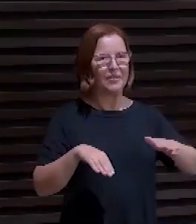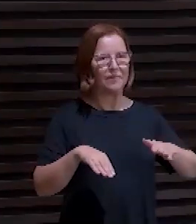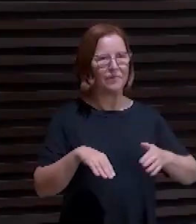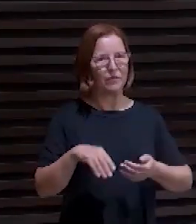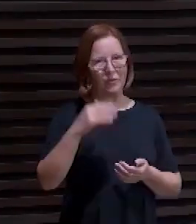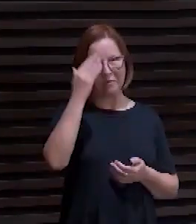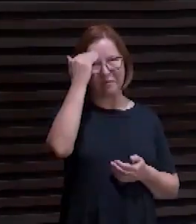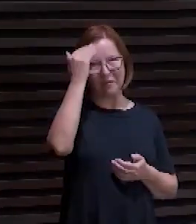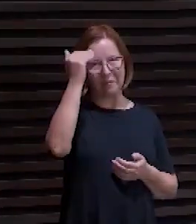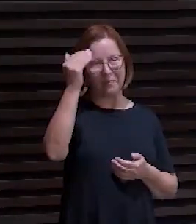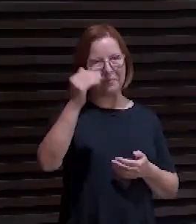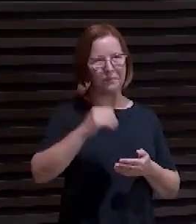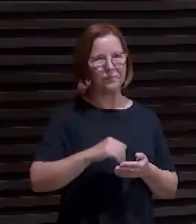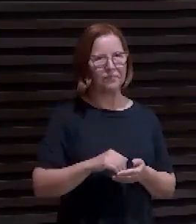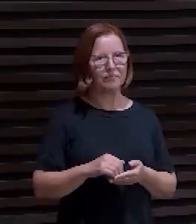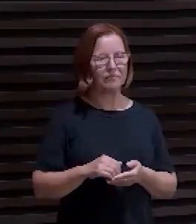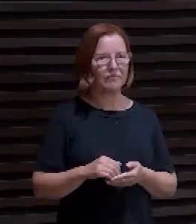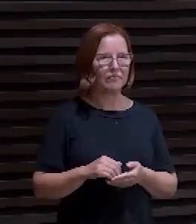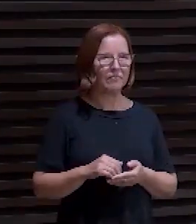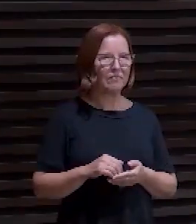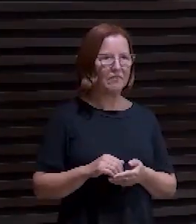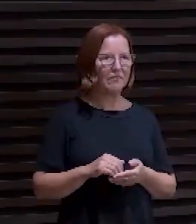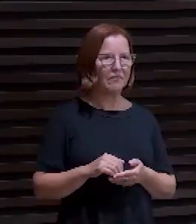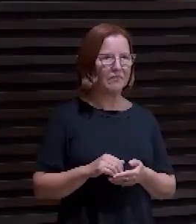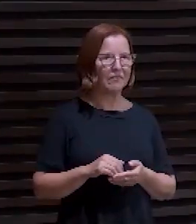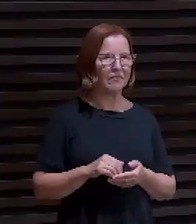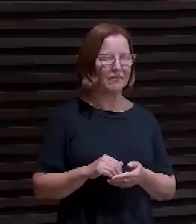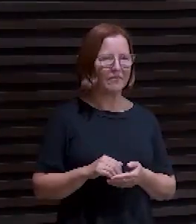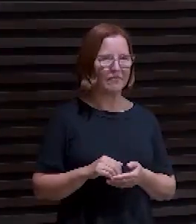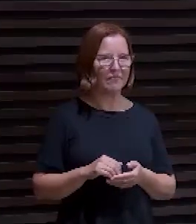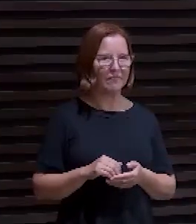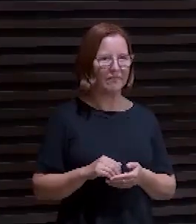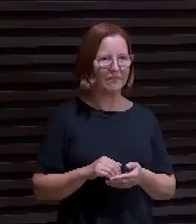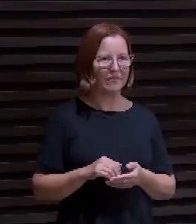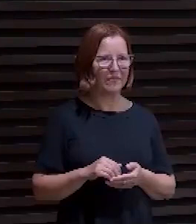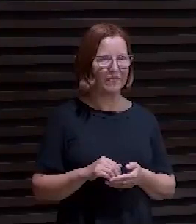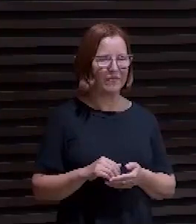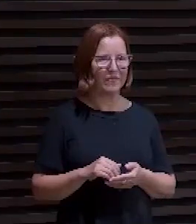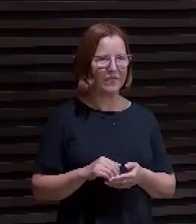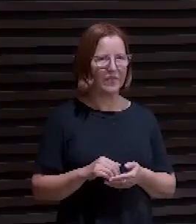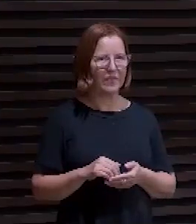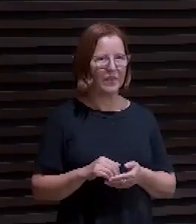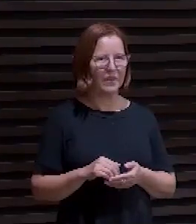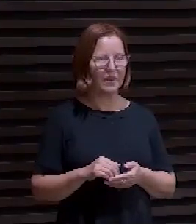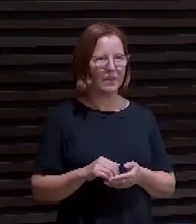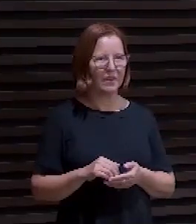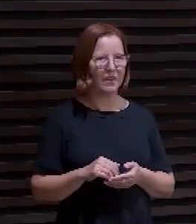com as performances da fumaça e